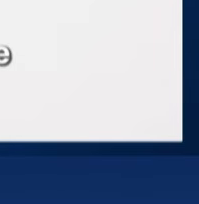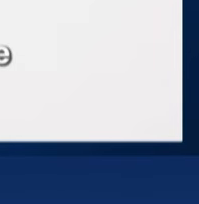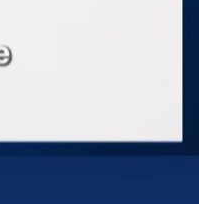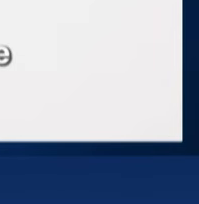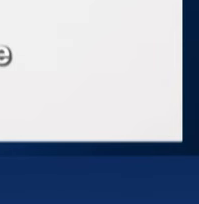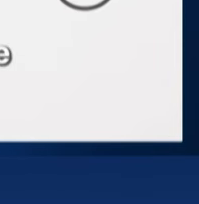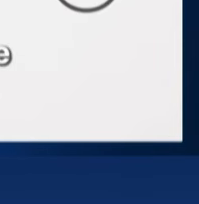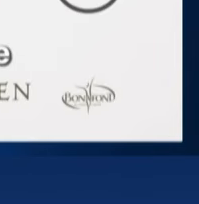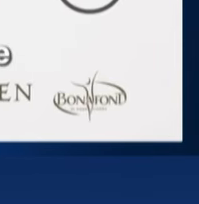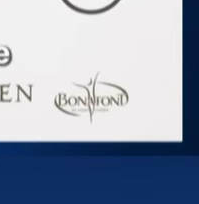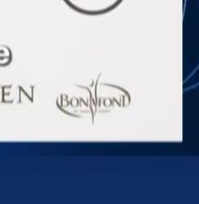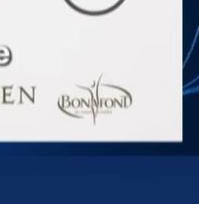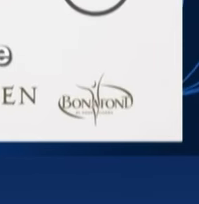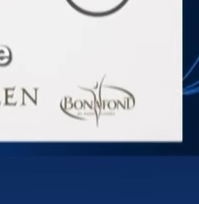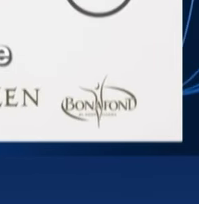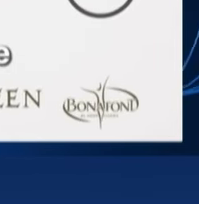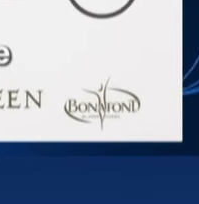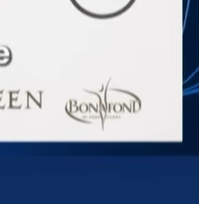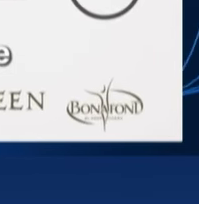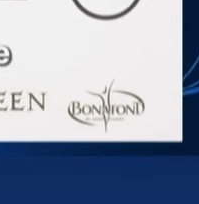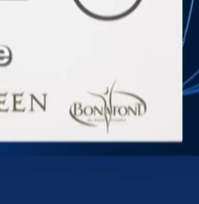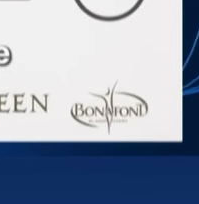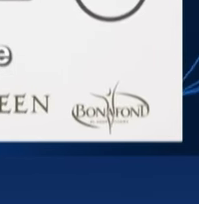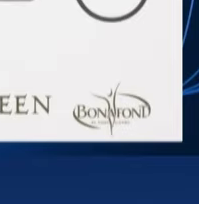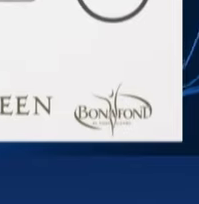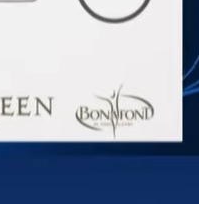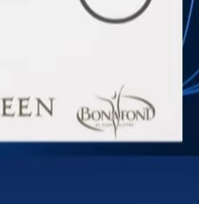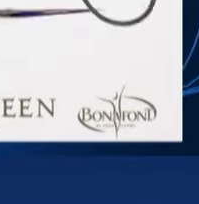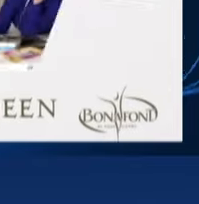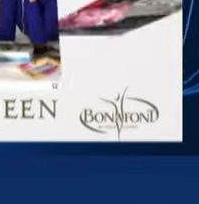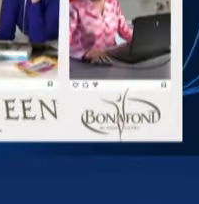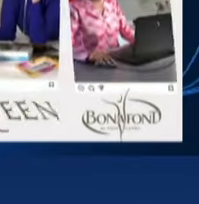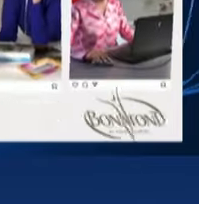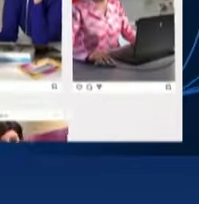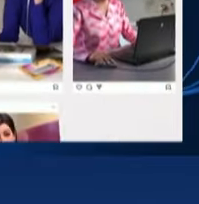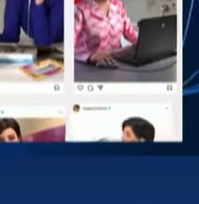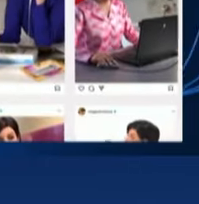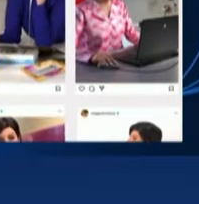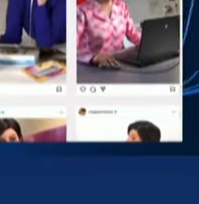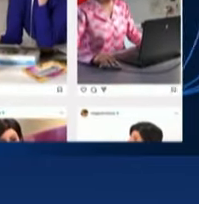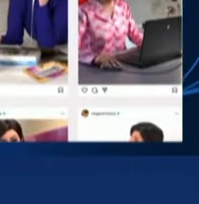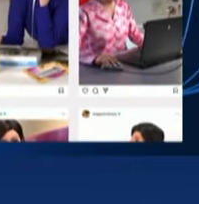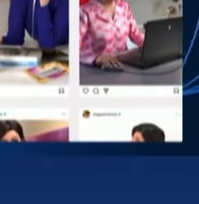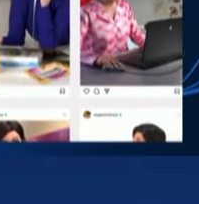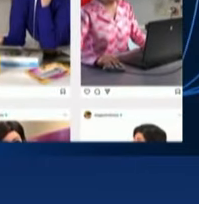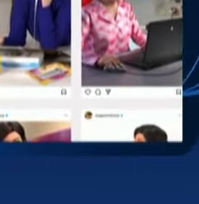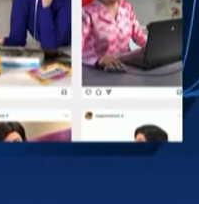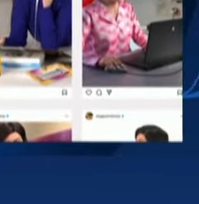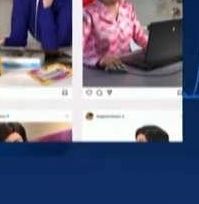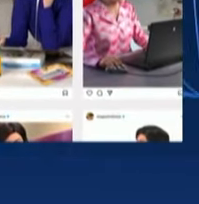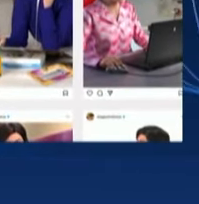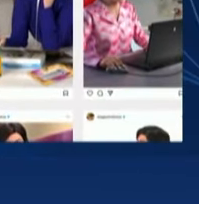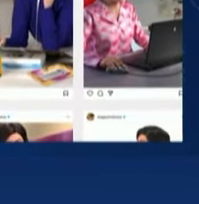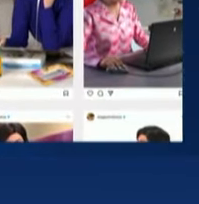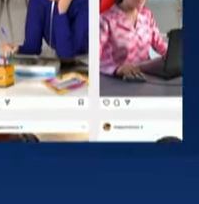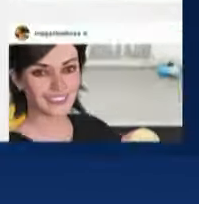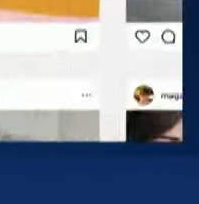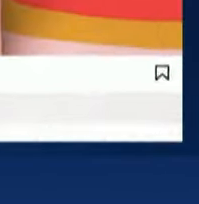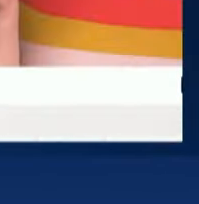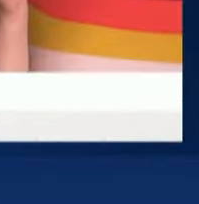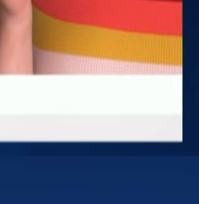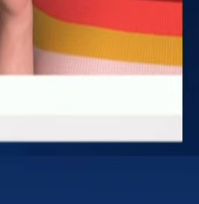foi contratada e criou conteúdo para as maiores marcas do mundo sendo a primeira personalidade